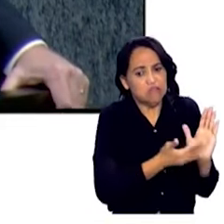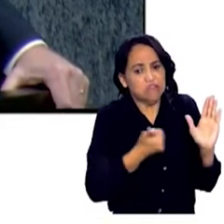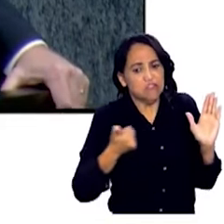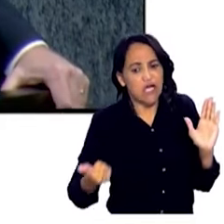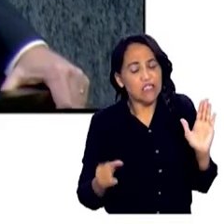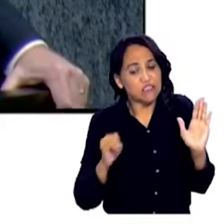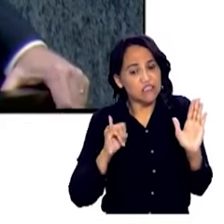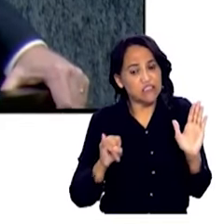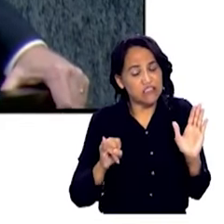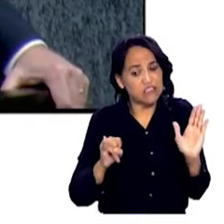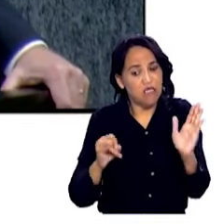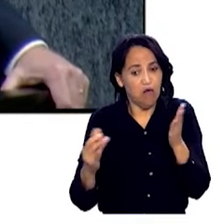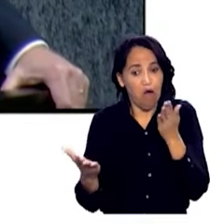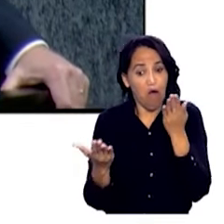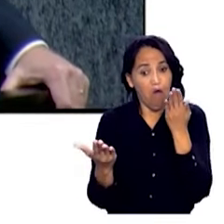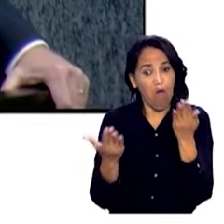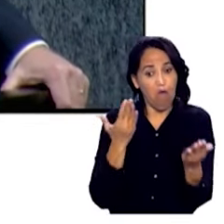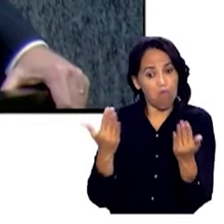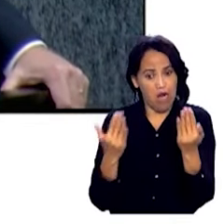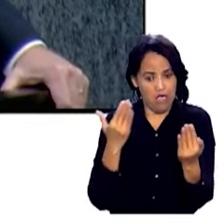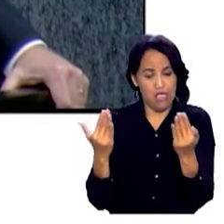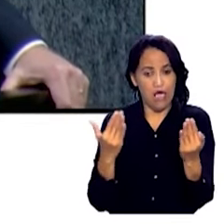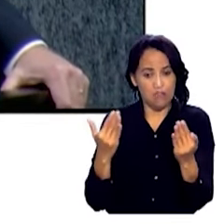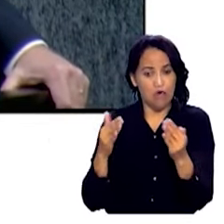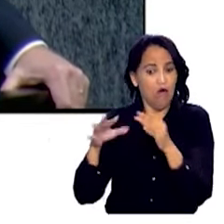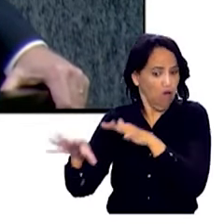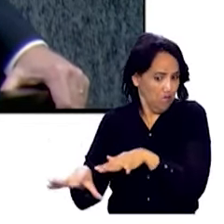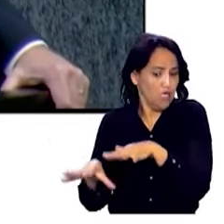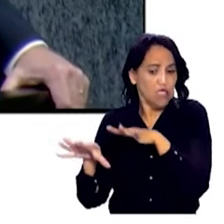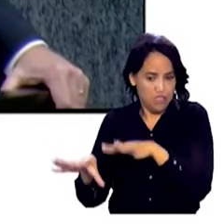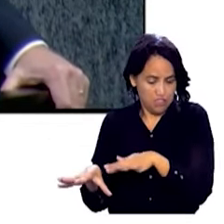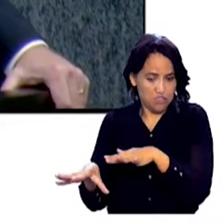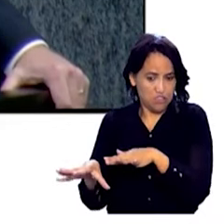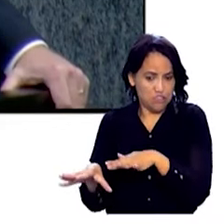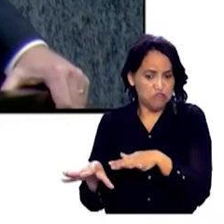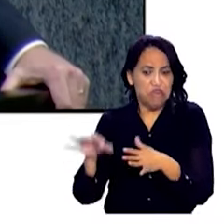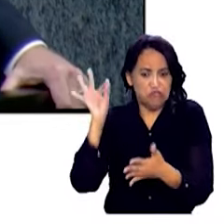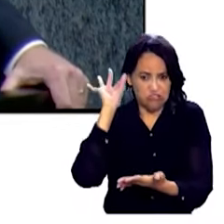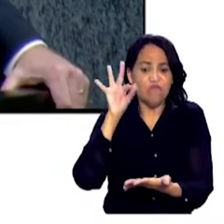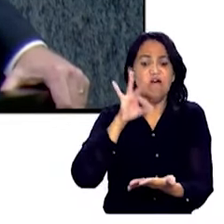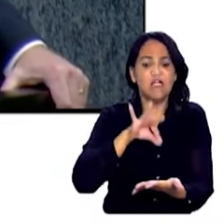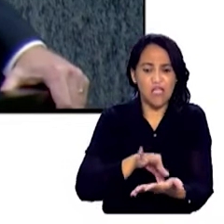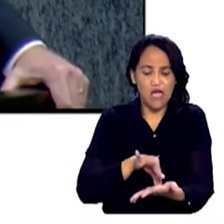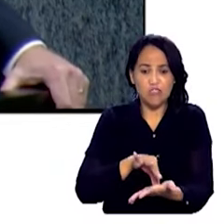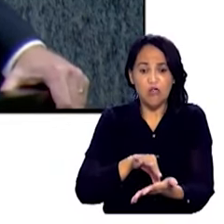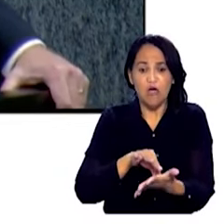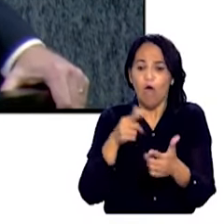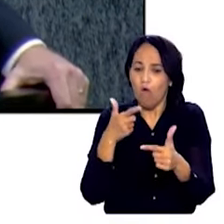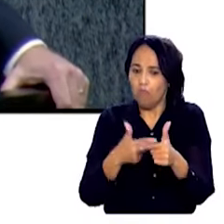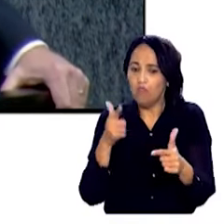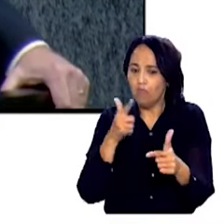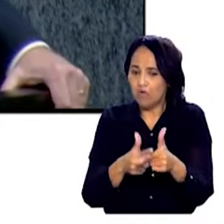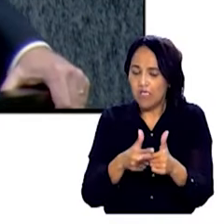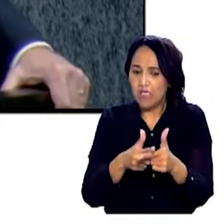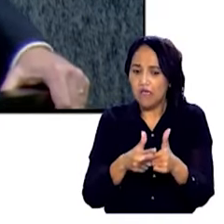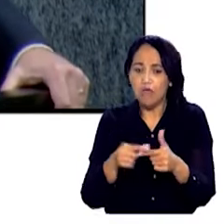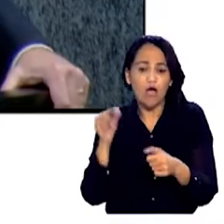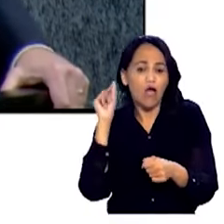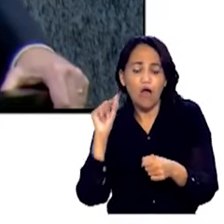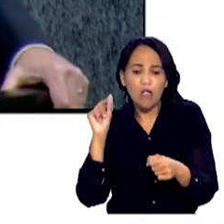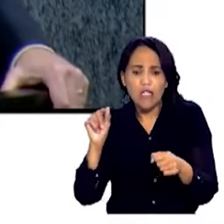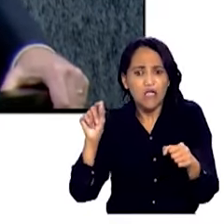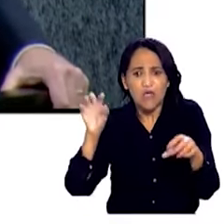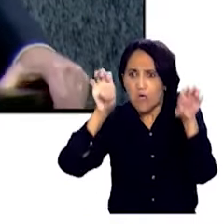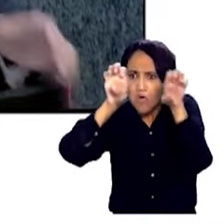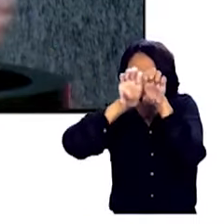implementado Talvez o tribunal não precisasse ter 33 ministros mas também honestamente o problema maior para nós não é tanto a estrutura institucional a estrutura